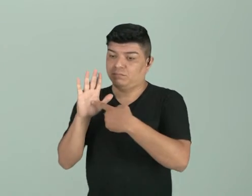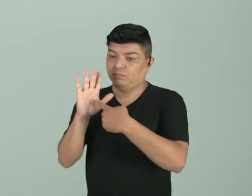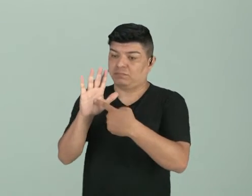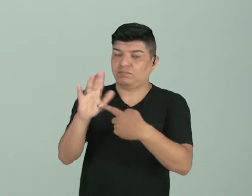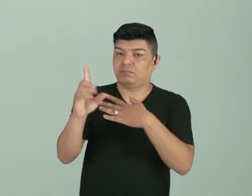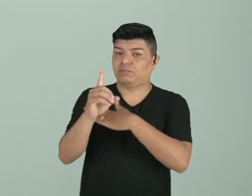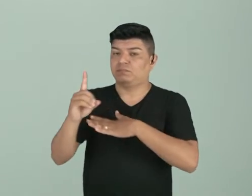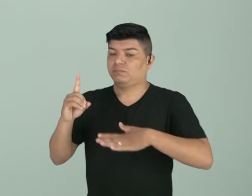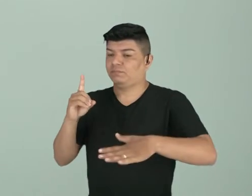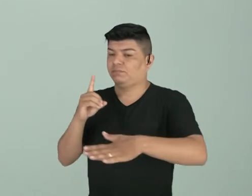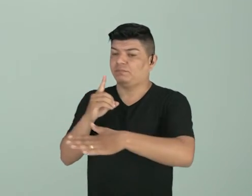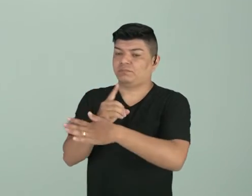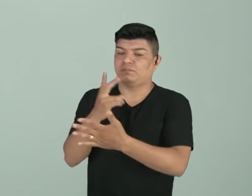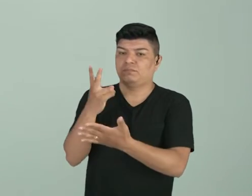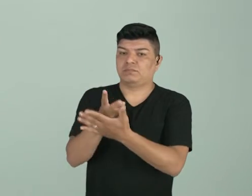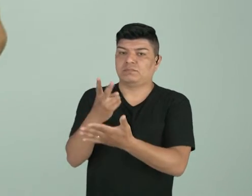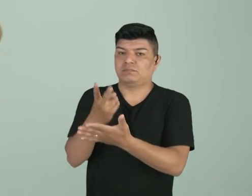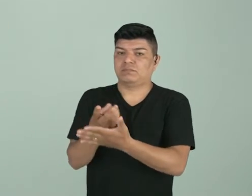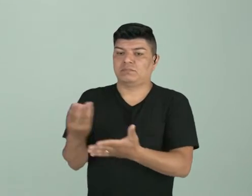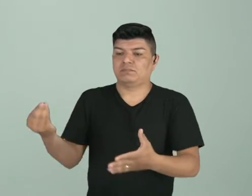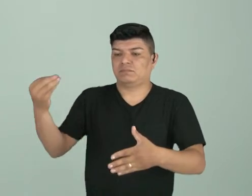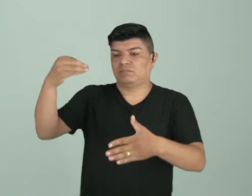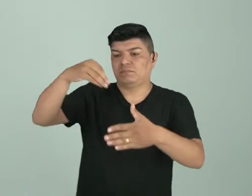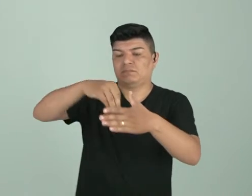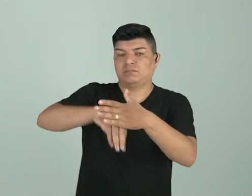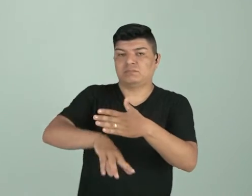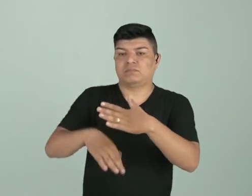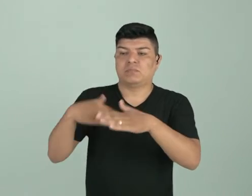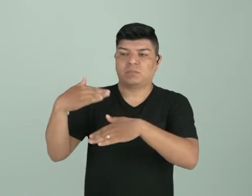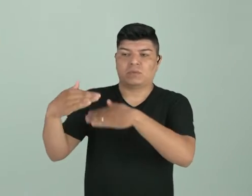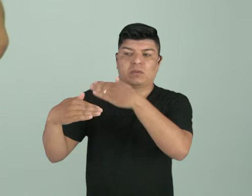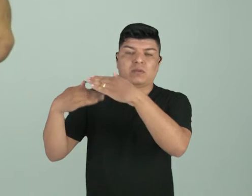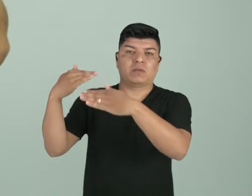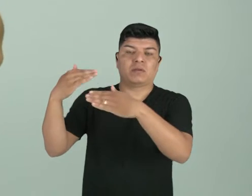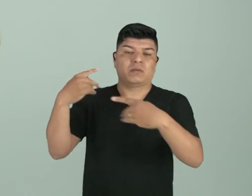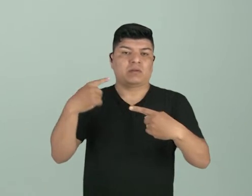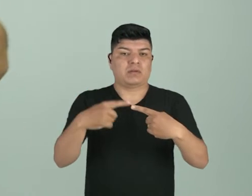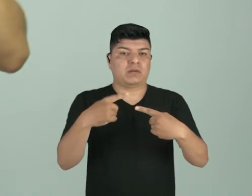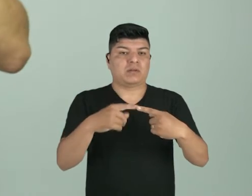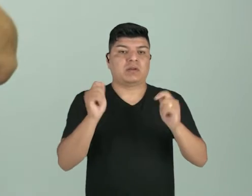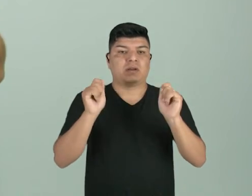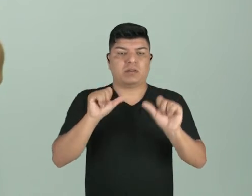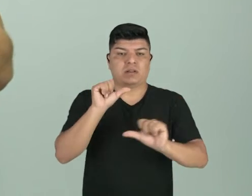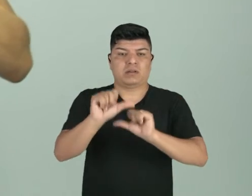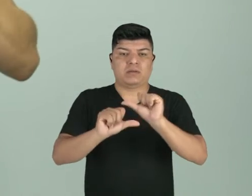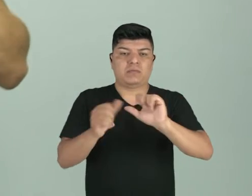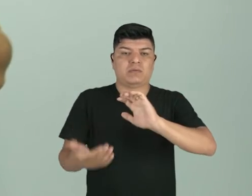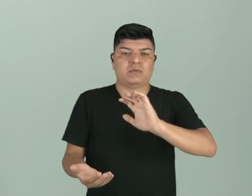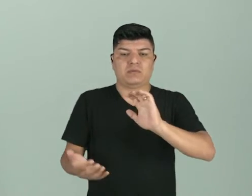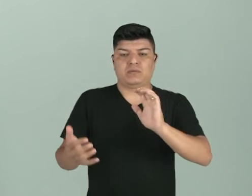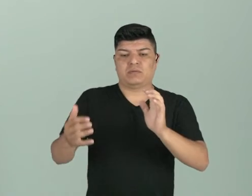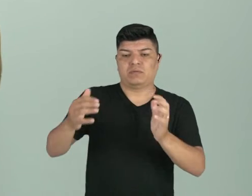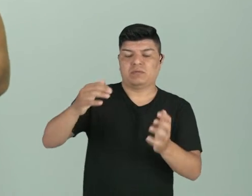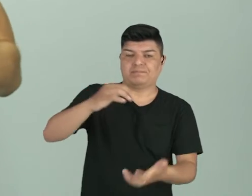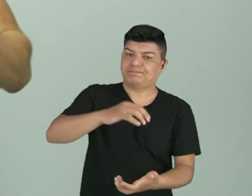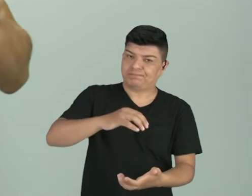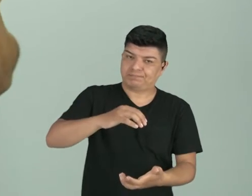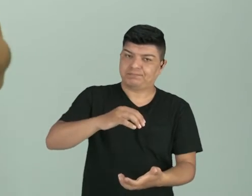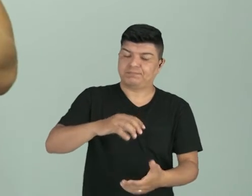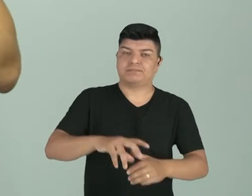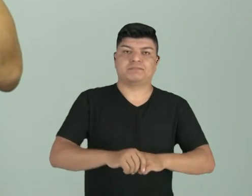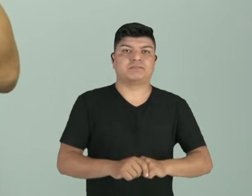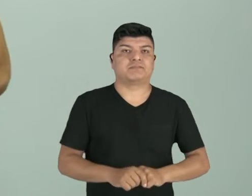ela está sempre inserida em um processo, porque ela pode ser alterada, transformada,